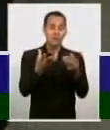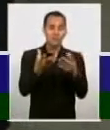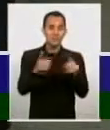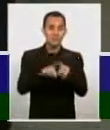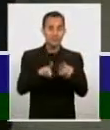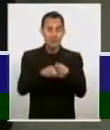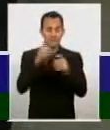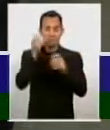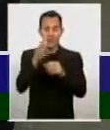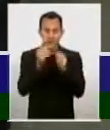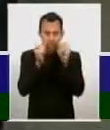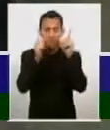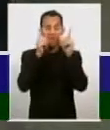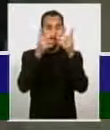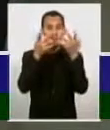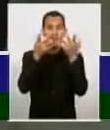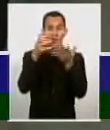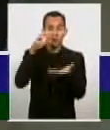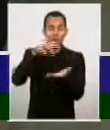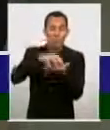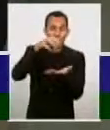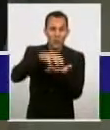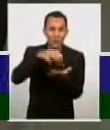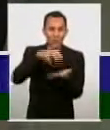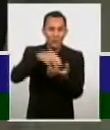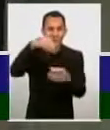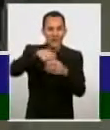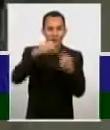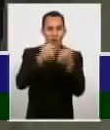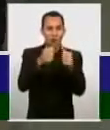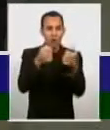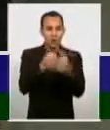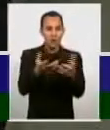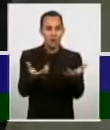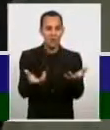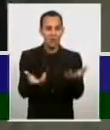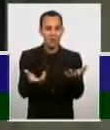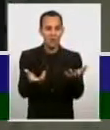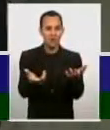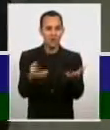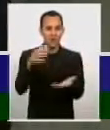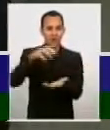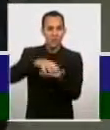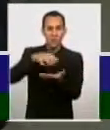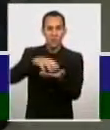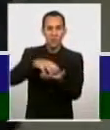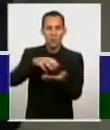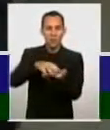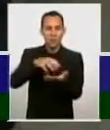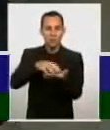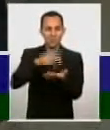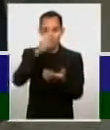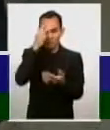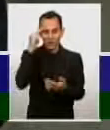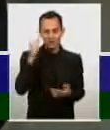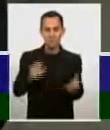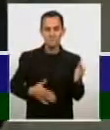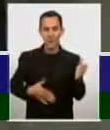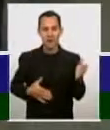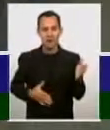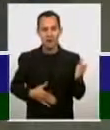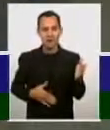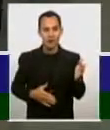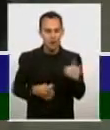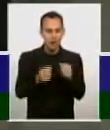de madrugada, aí entra um grupinho de um bandozinho de pessoas desocupadas